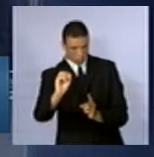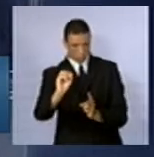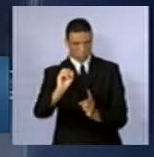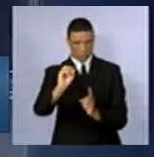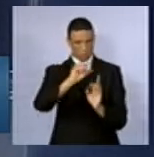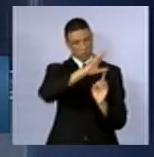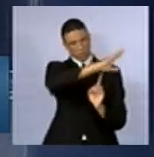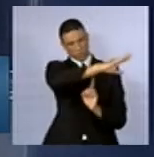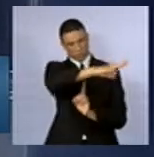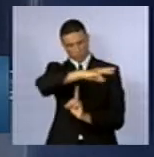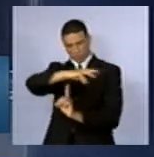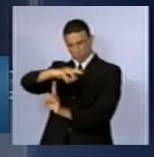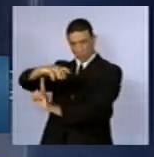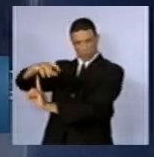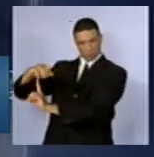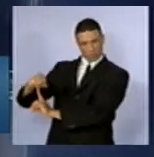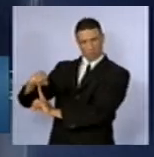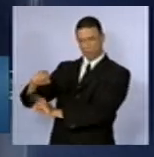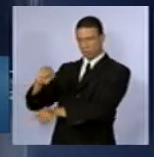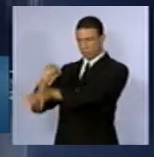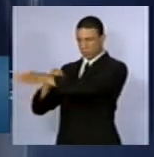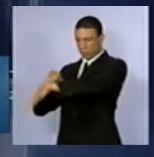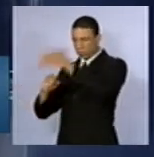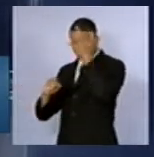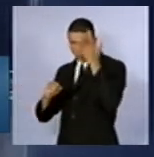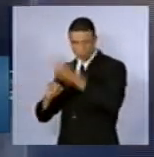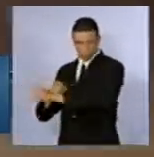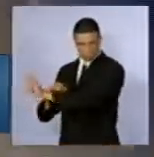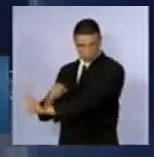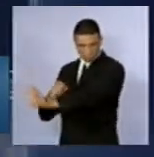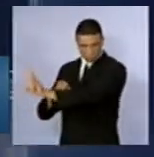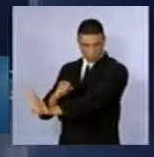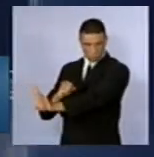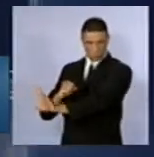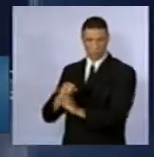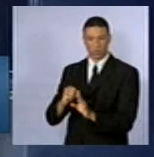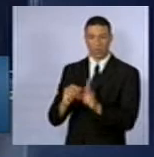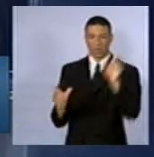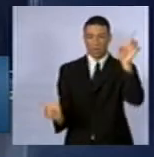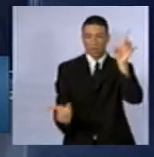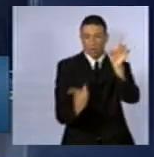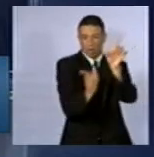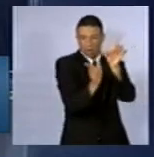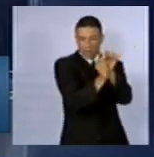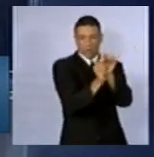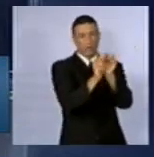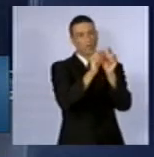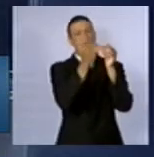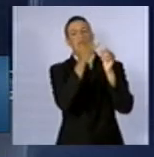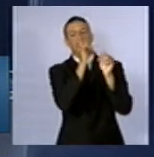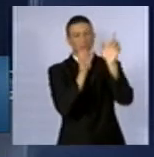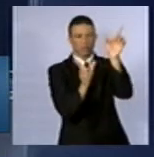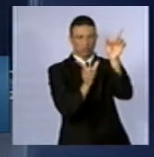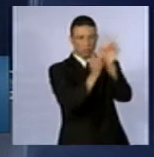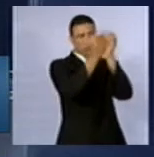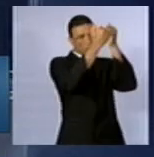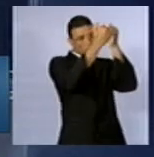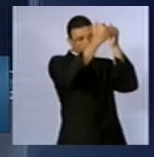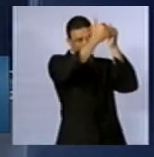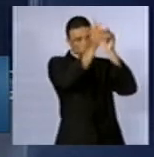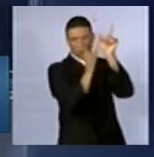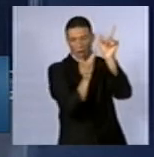essa energia centro deumo Ruz essente nessas linhas para que a